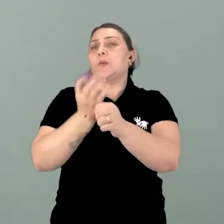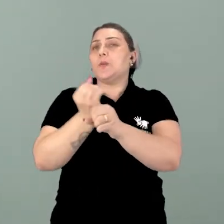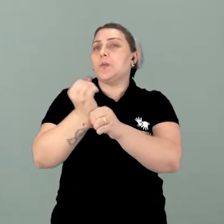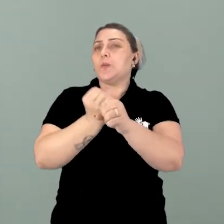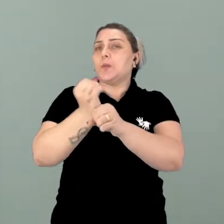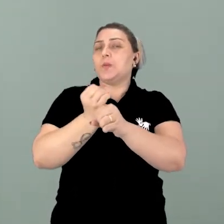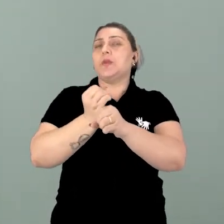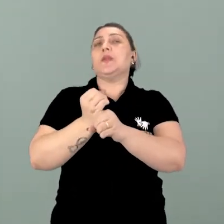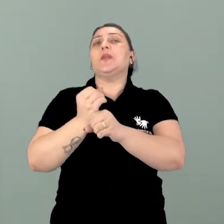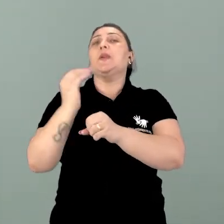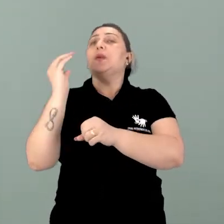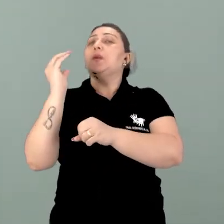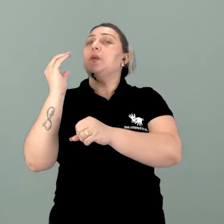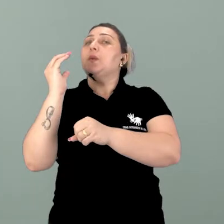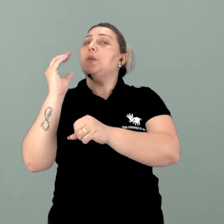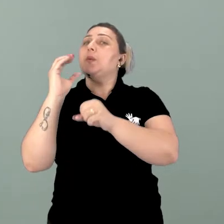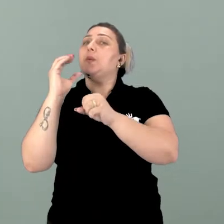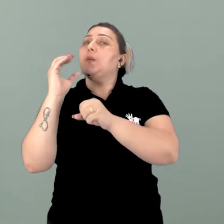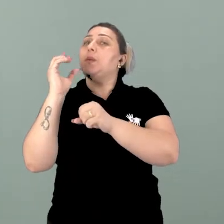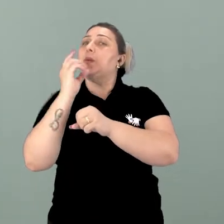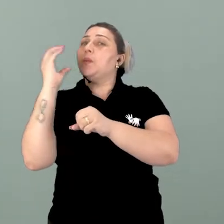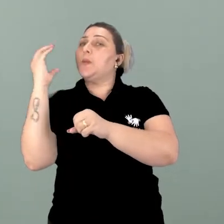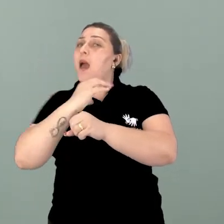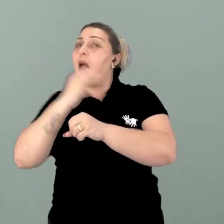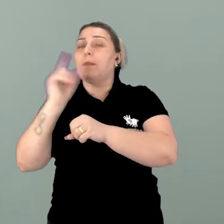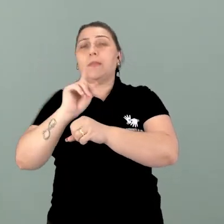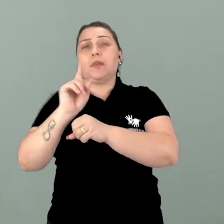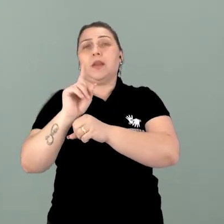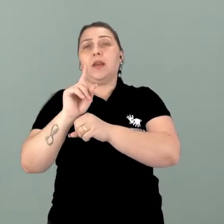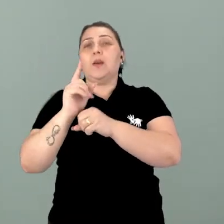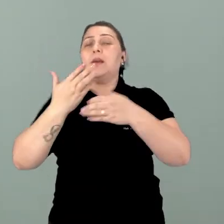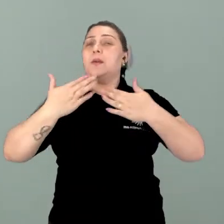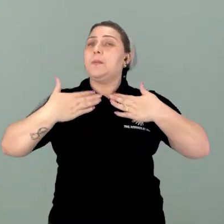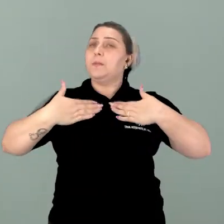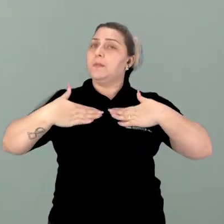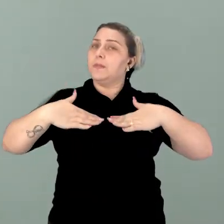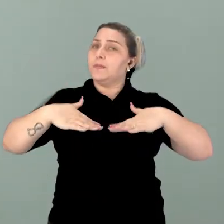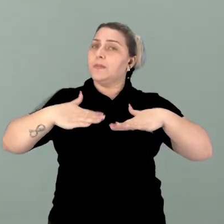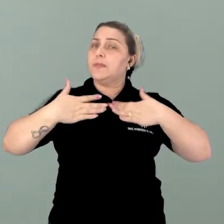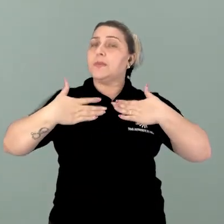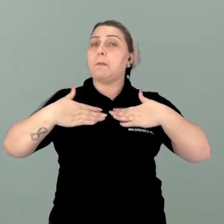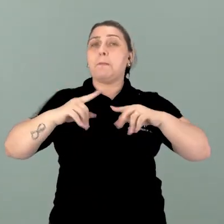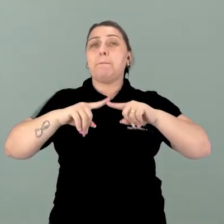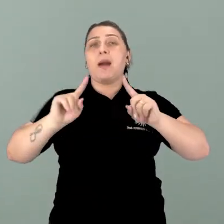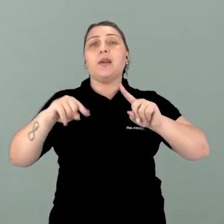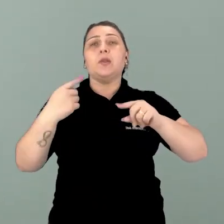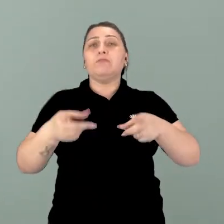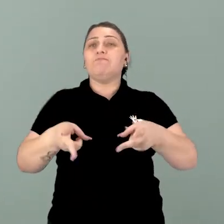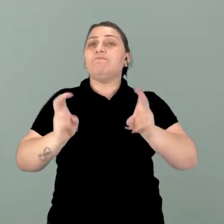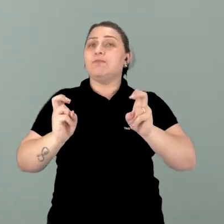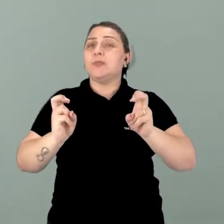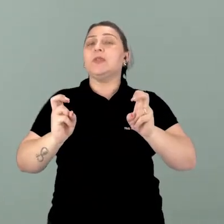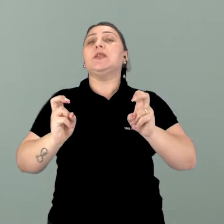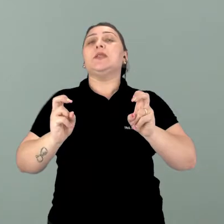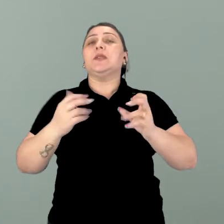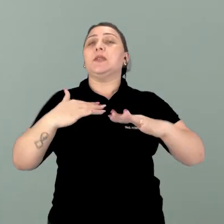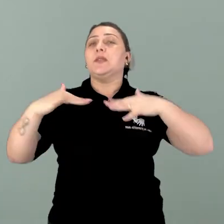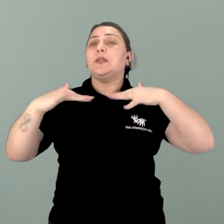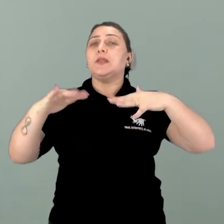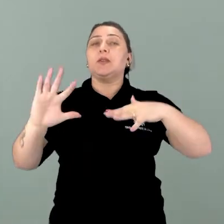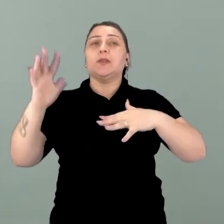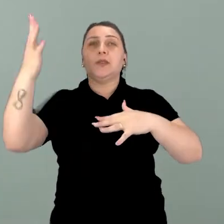vocês. E essa velocidade assim também não é tão lenta quanto a gente imagina. Só que acaba que a gente não percebe que esse movimento está